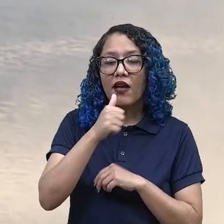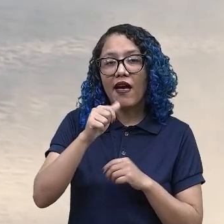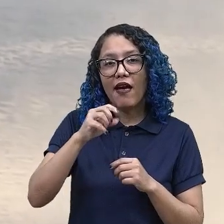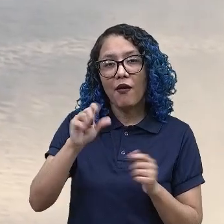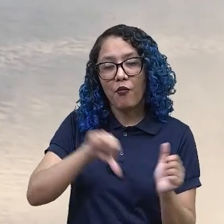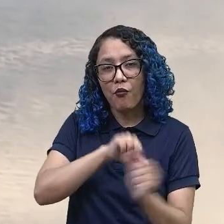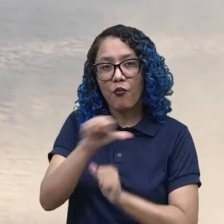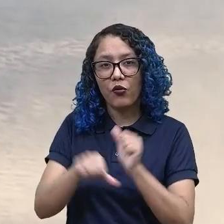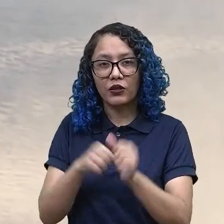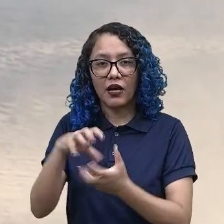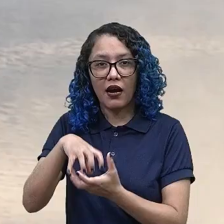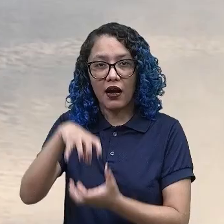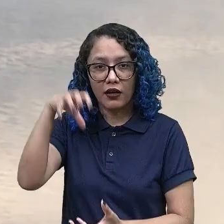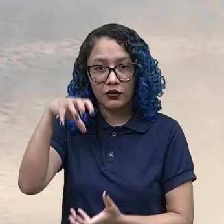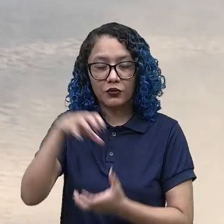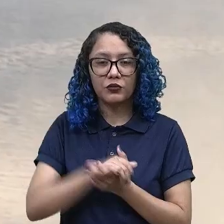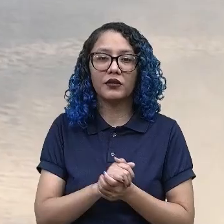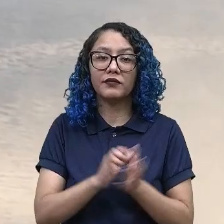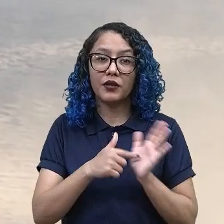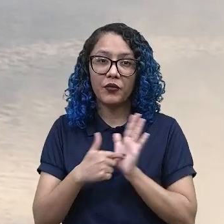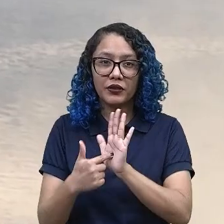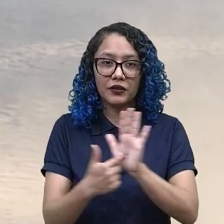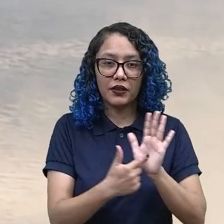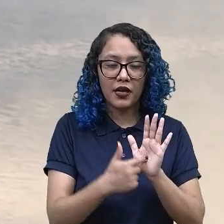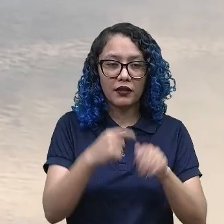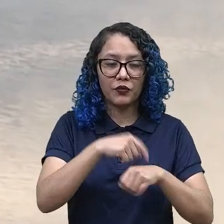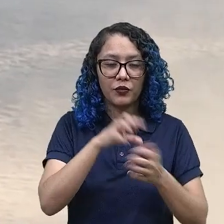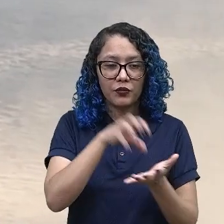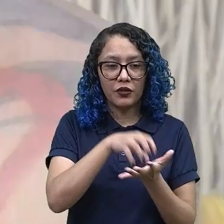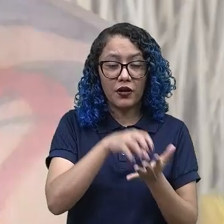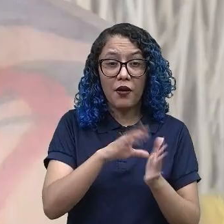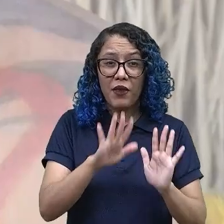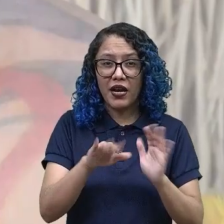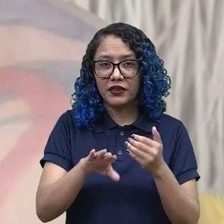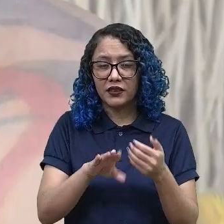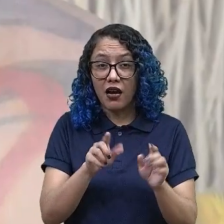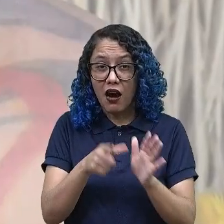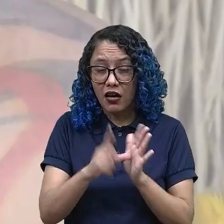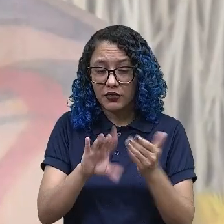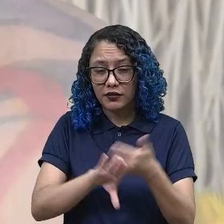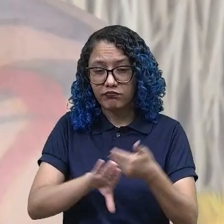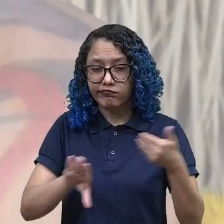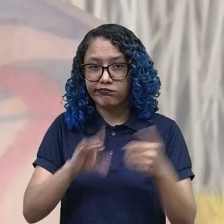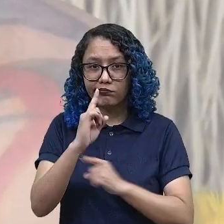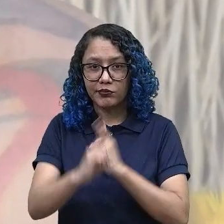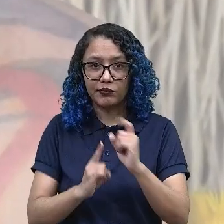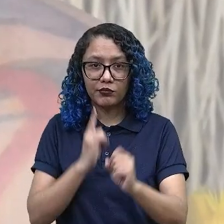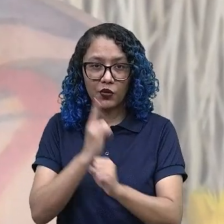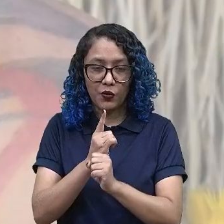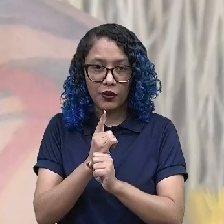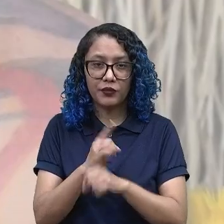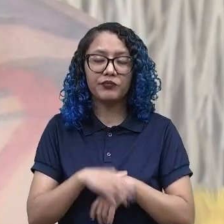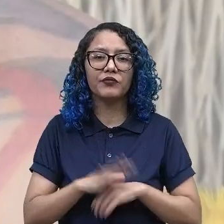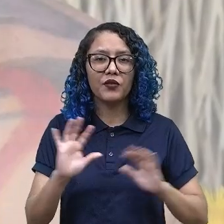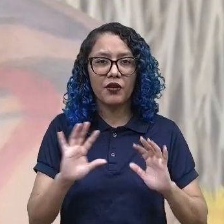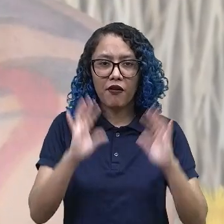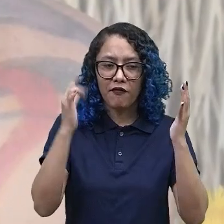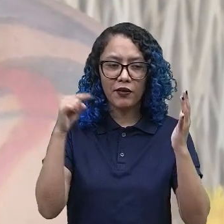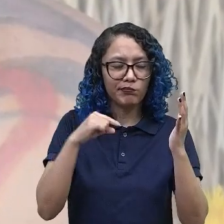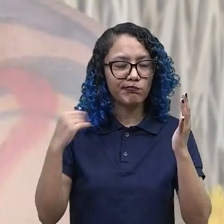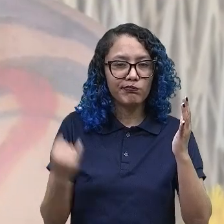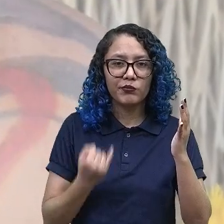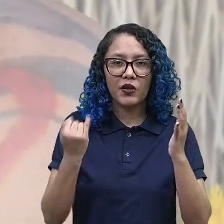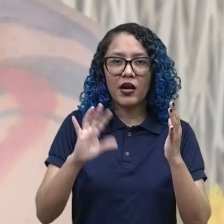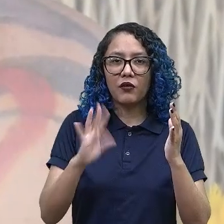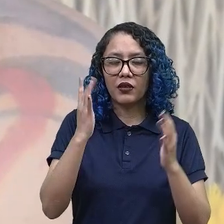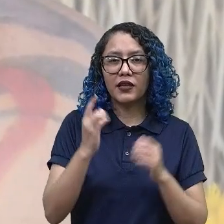são apresentadas para a tribo após um ano de reclusão em suas casas. O Quarupi é uma festa muito importante que acontece uma